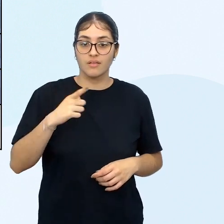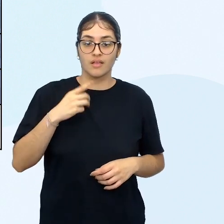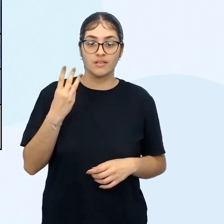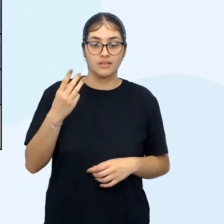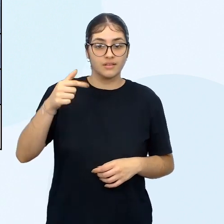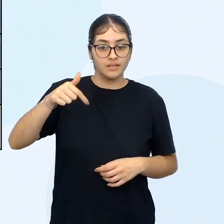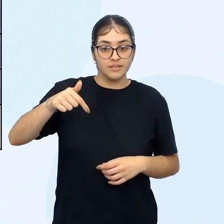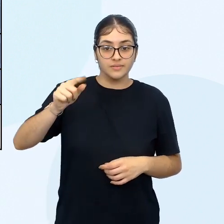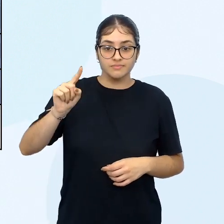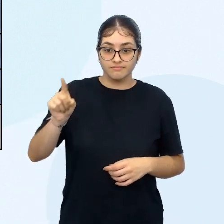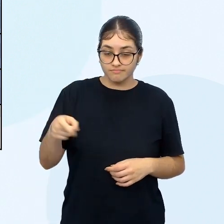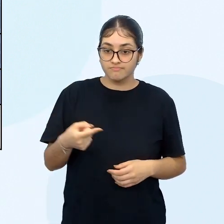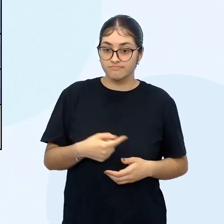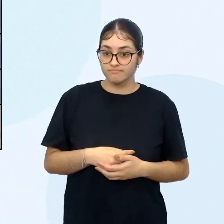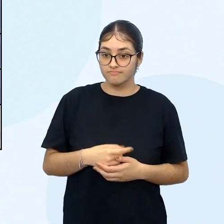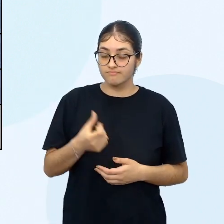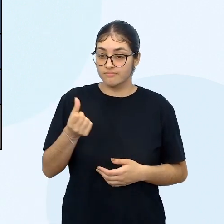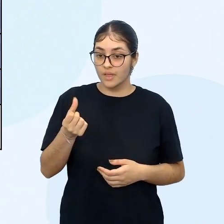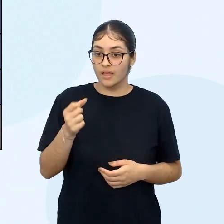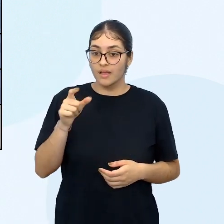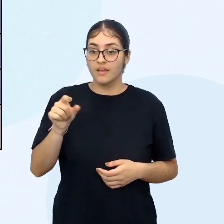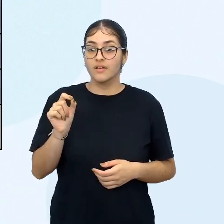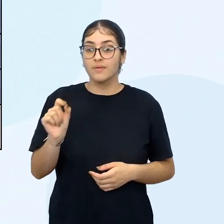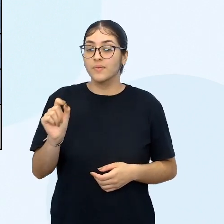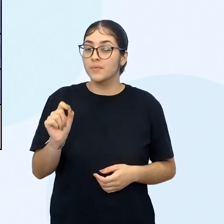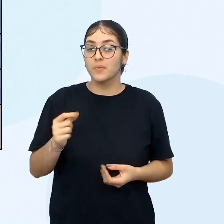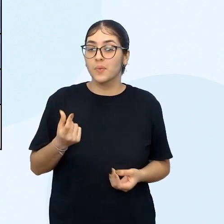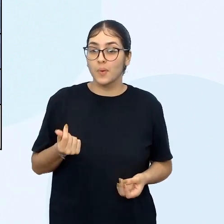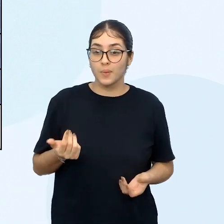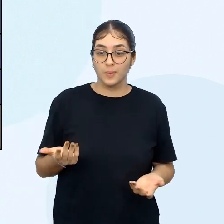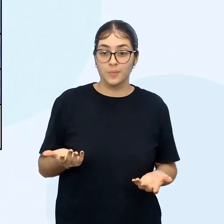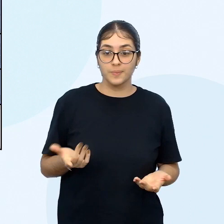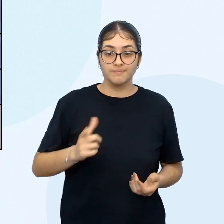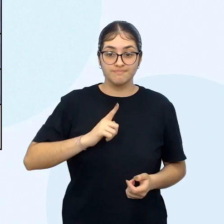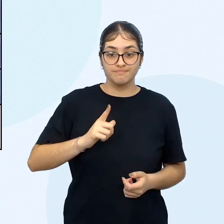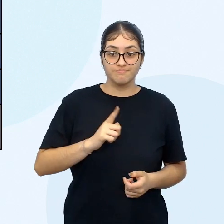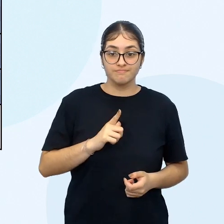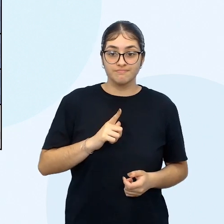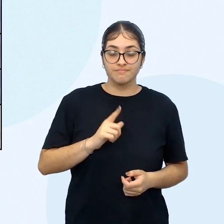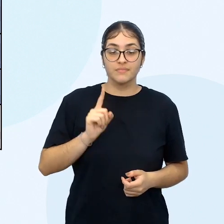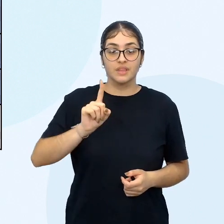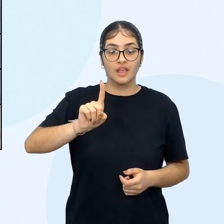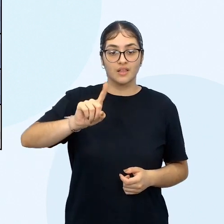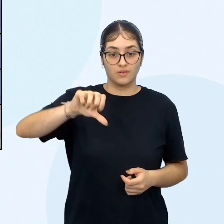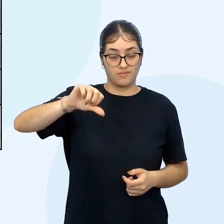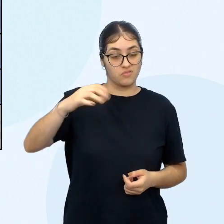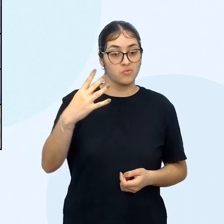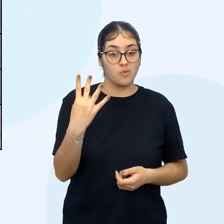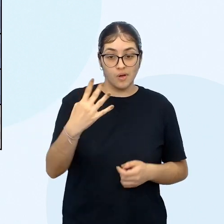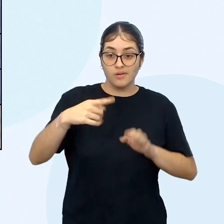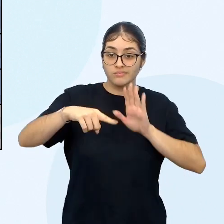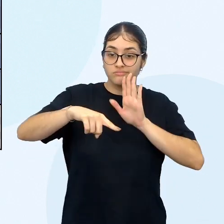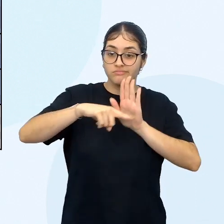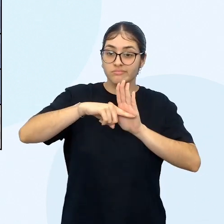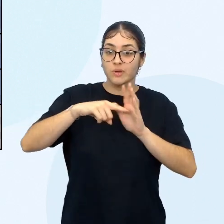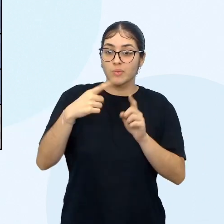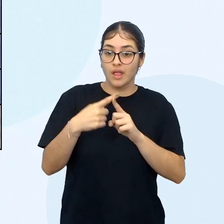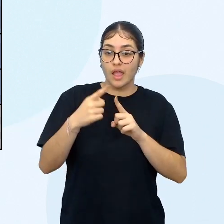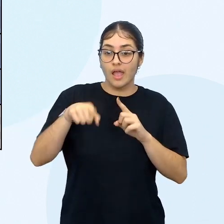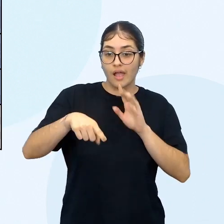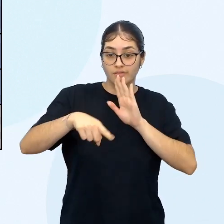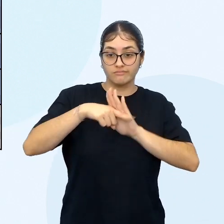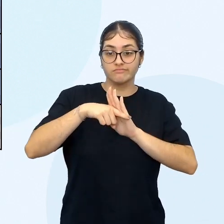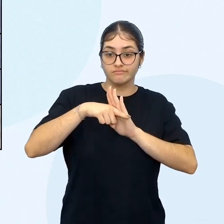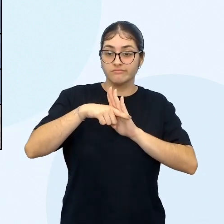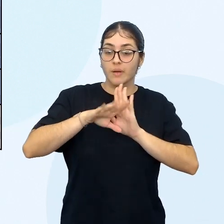37,5 e o último é 37. Quanto que deu o seu? Temos aí 194, Roberto. 194 negativo, porque ela era negativo.